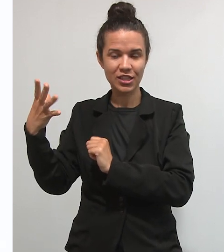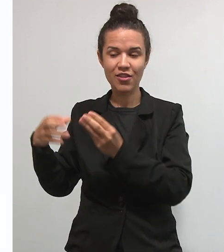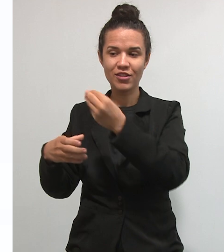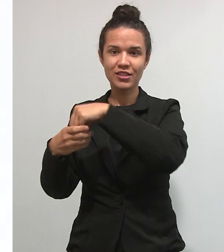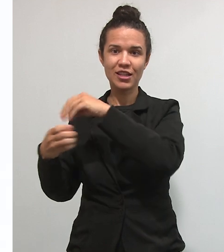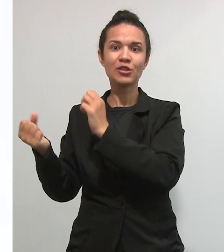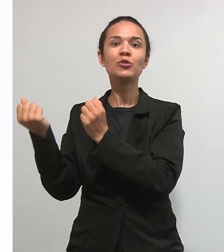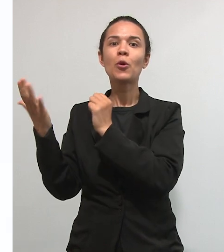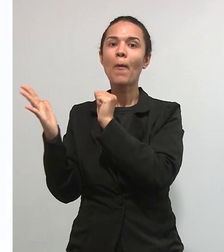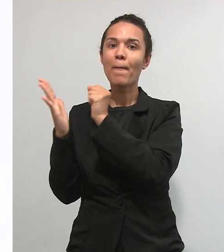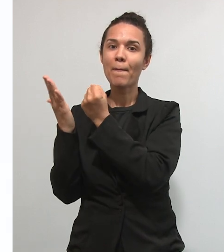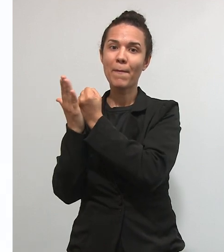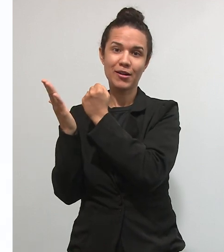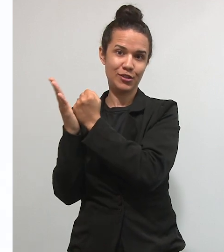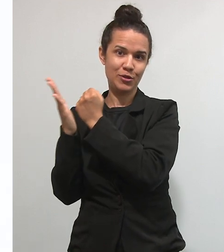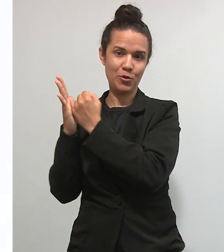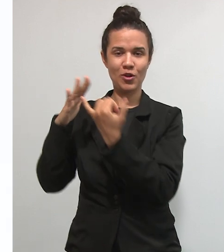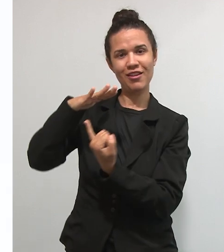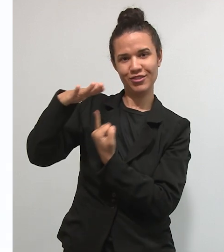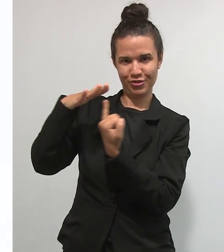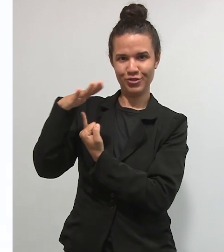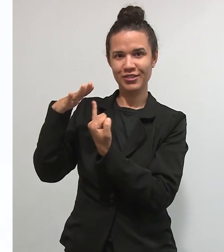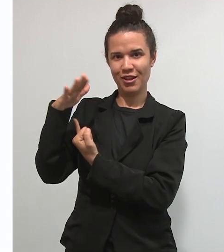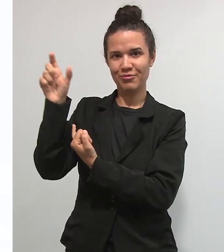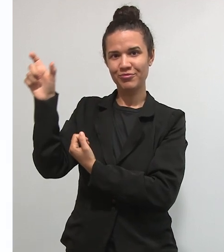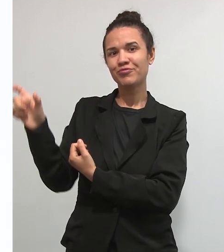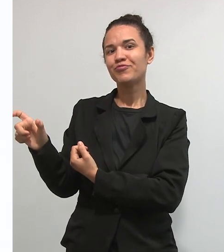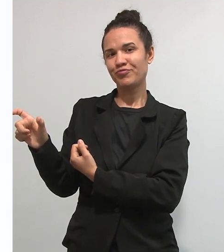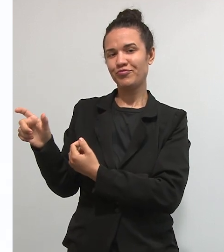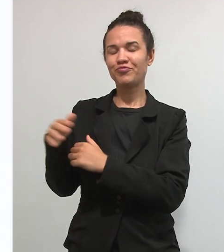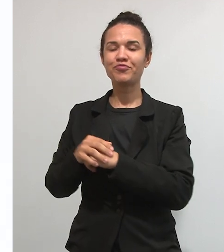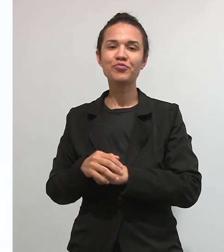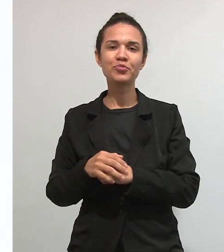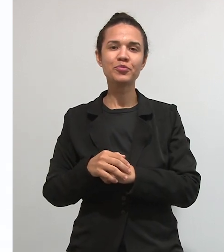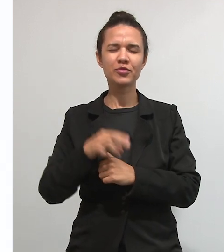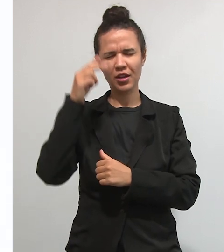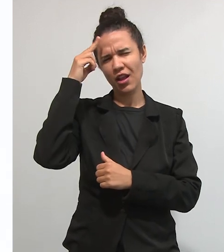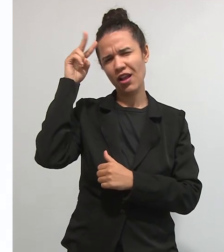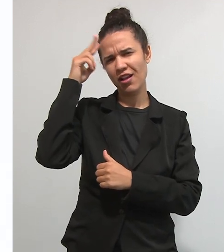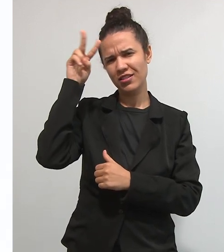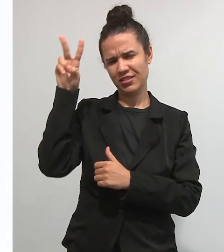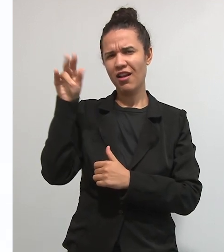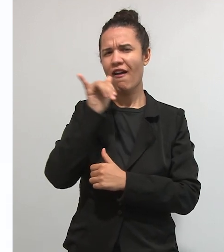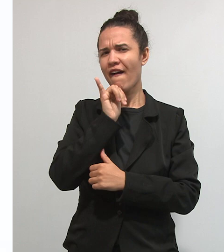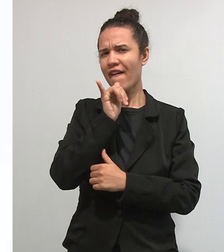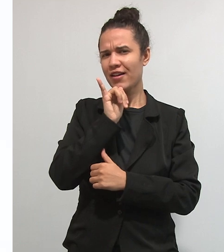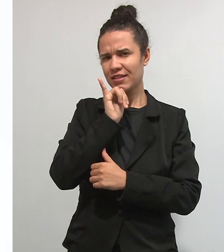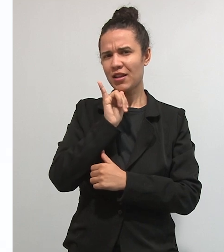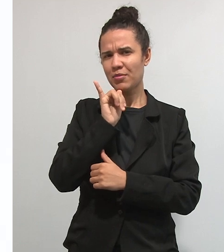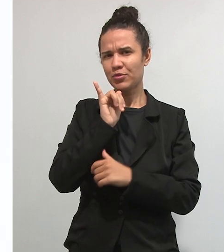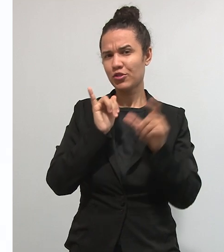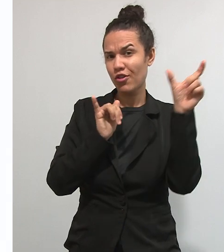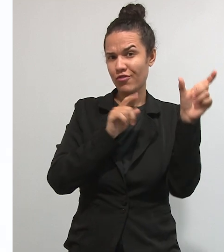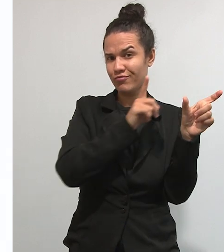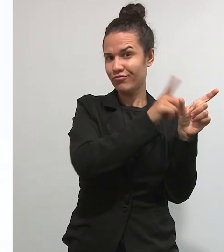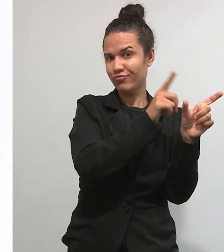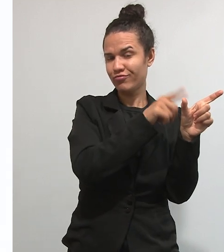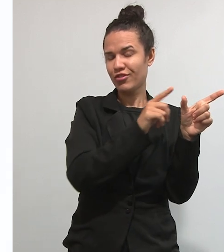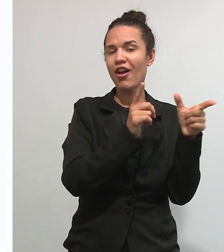da entidade, tá? E vocês lembram do exemplo de ato